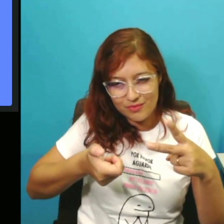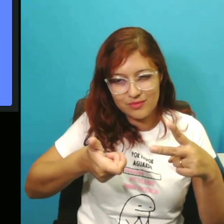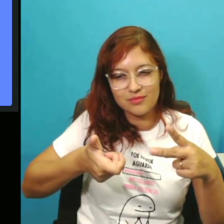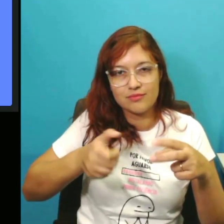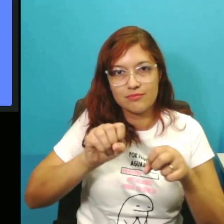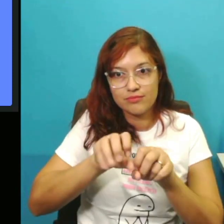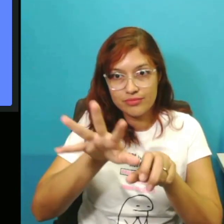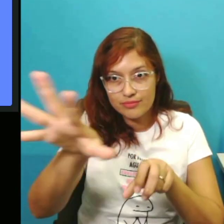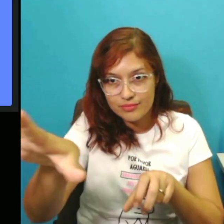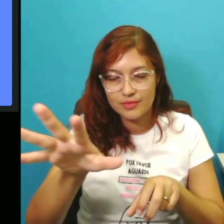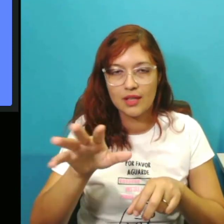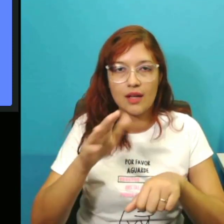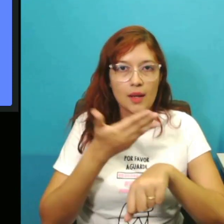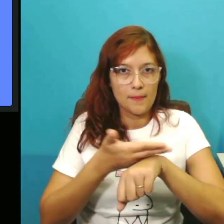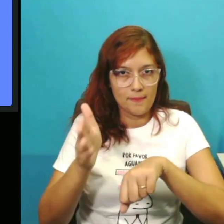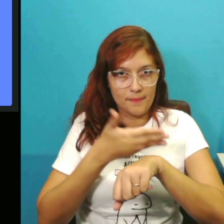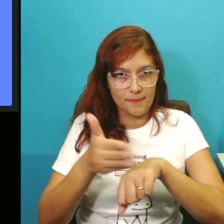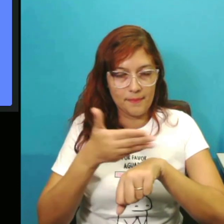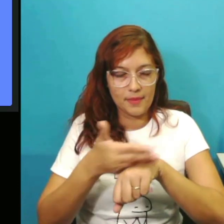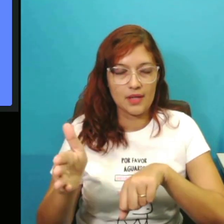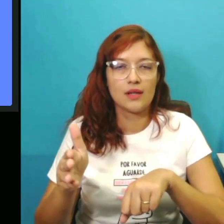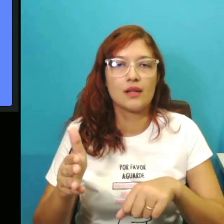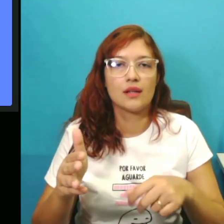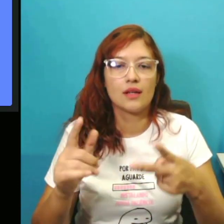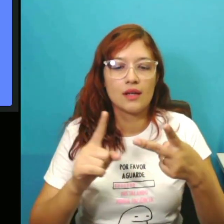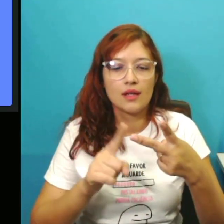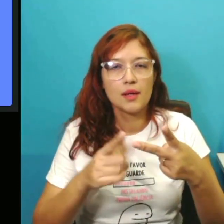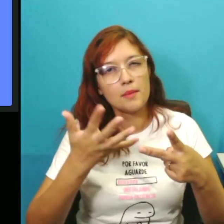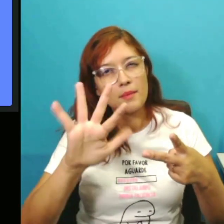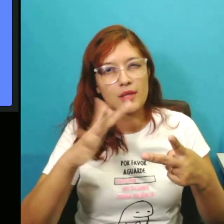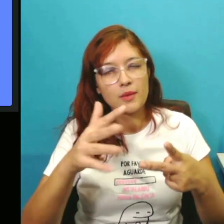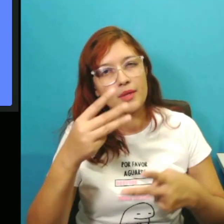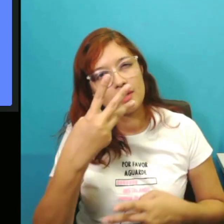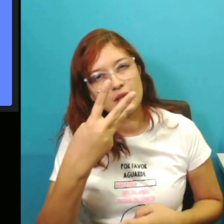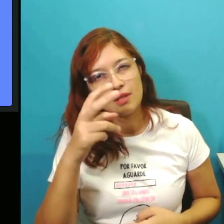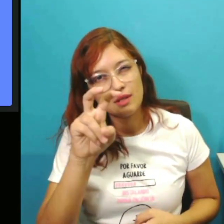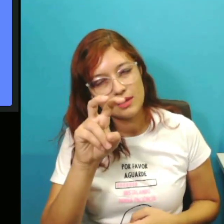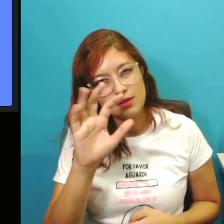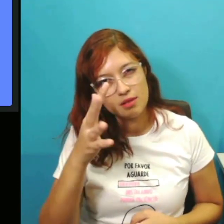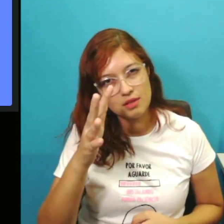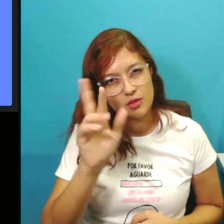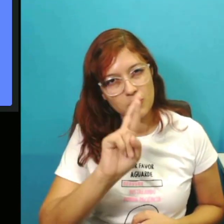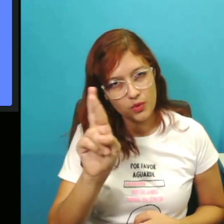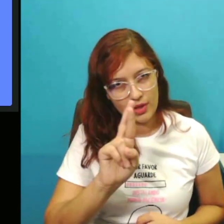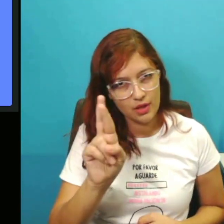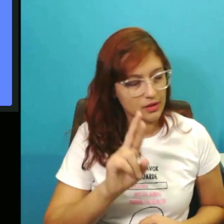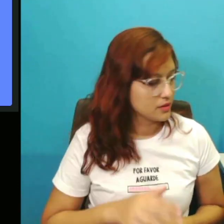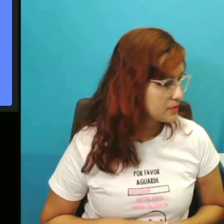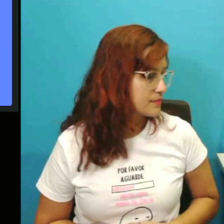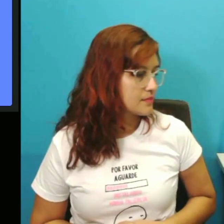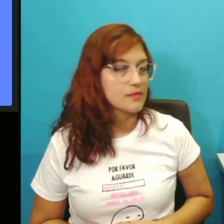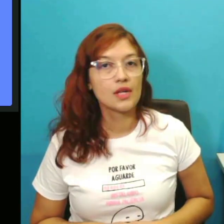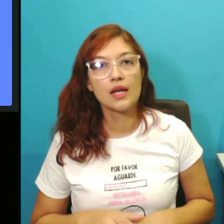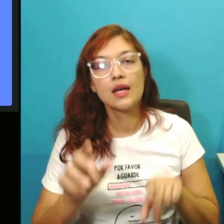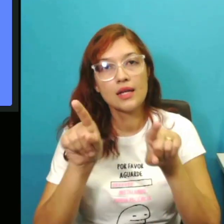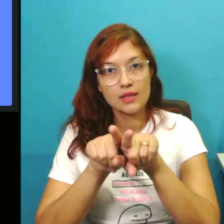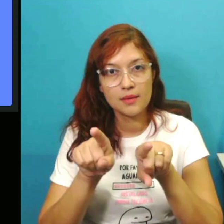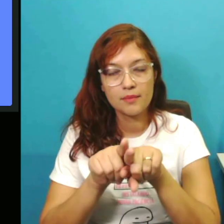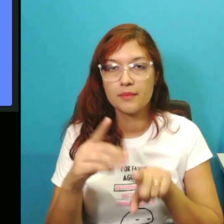forte. E a lanterna, com a luz branca de LED, foi encontrada por